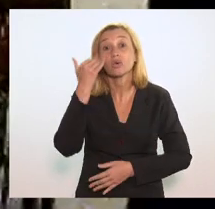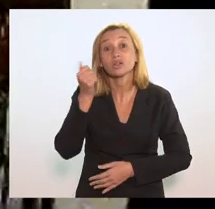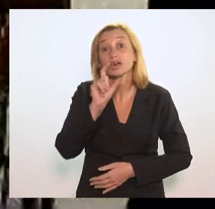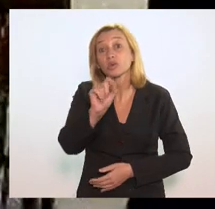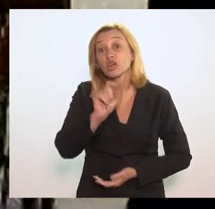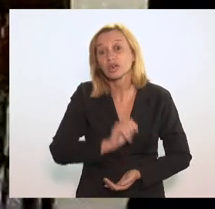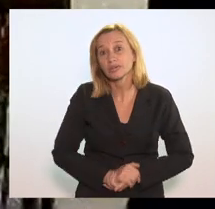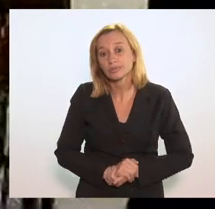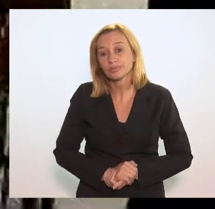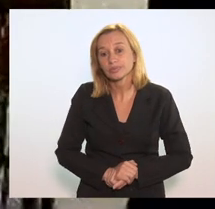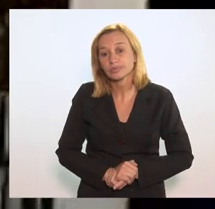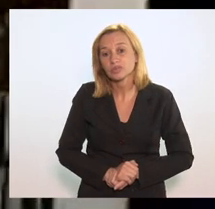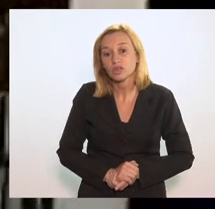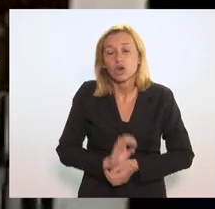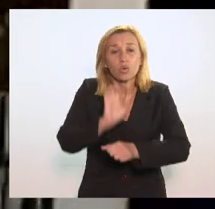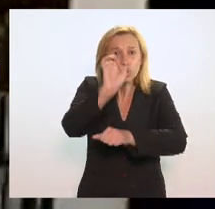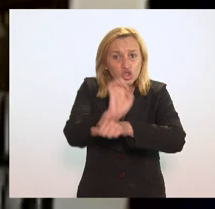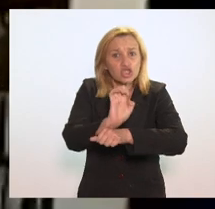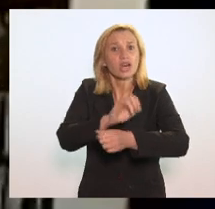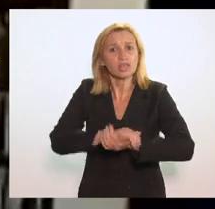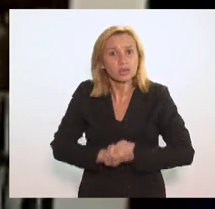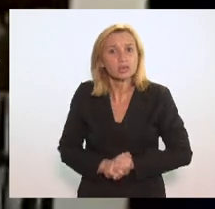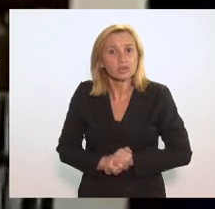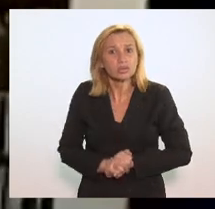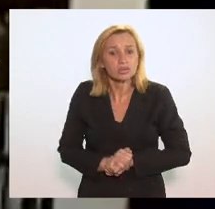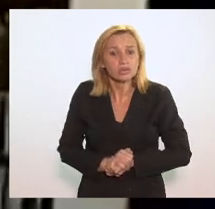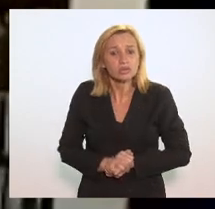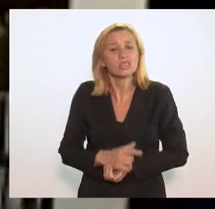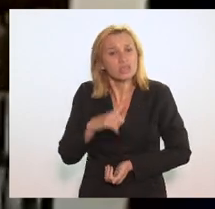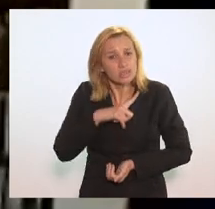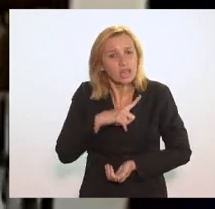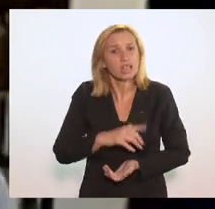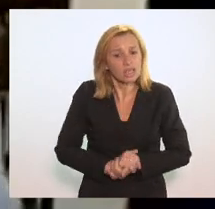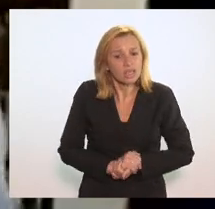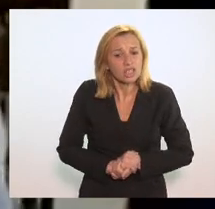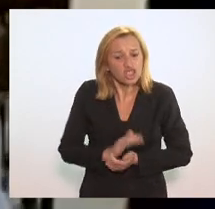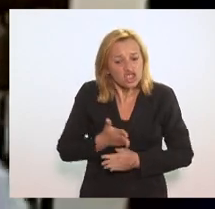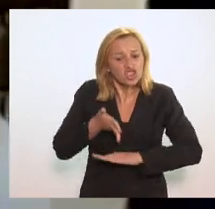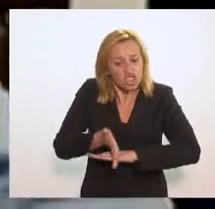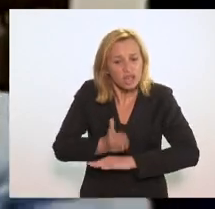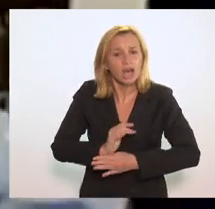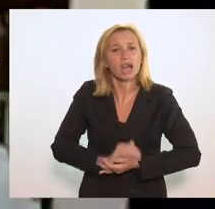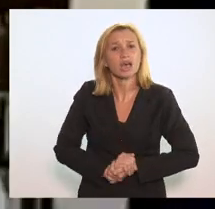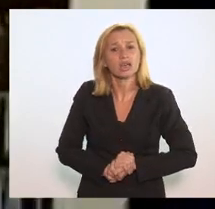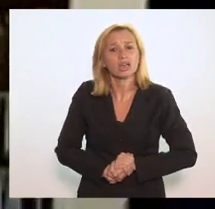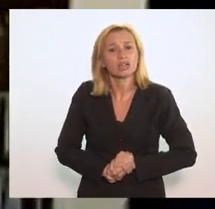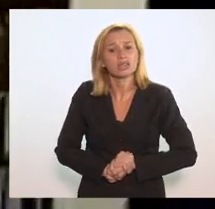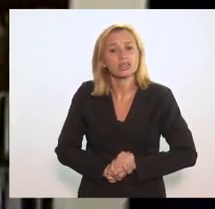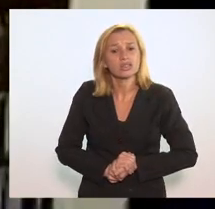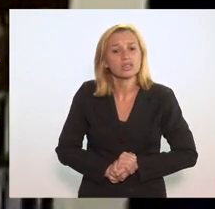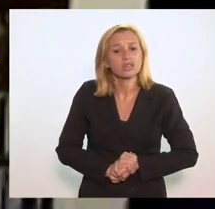Quer dizer, o Estado é que tem que chegar